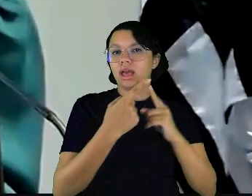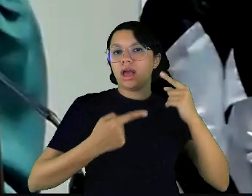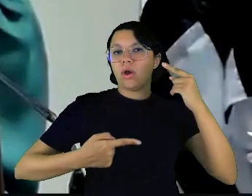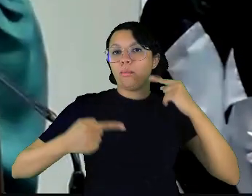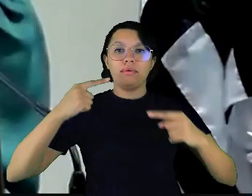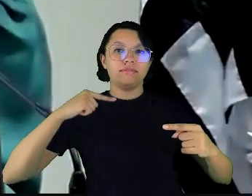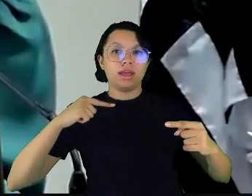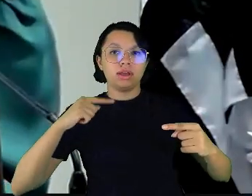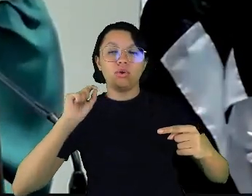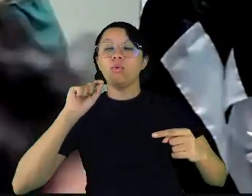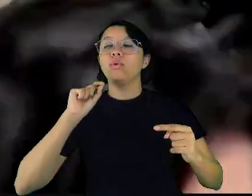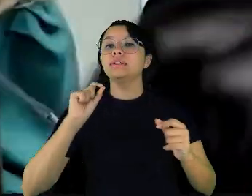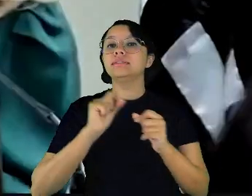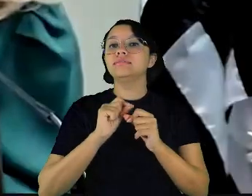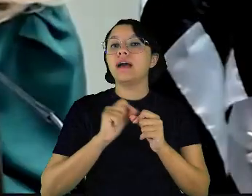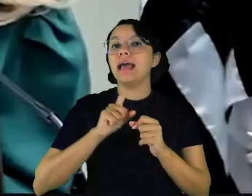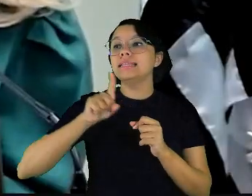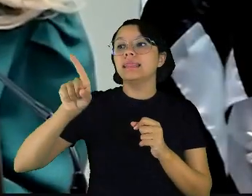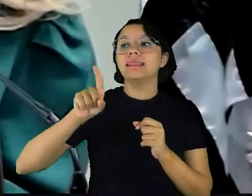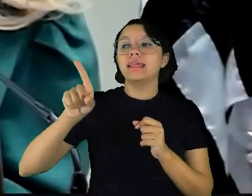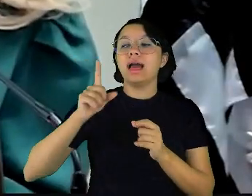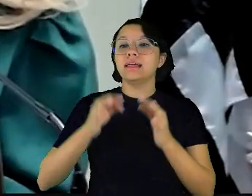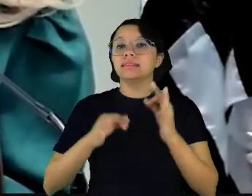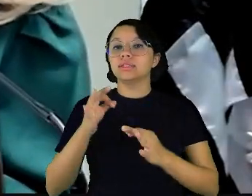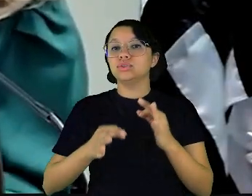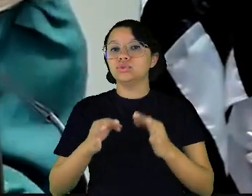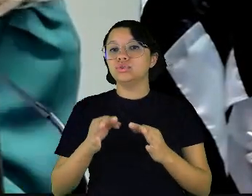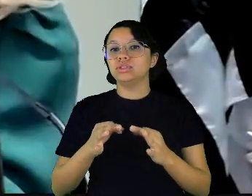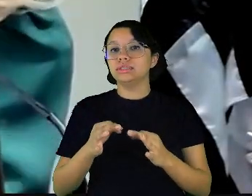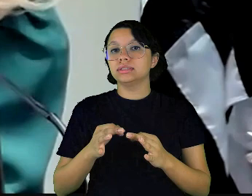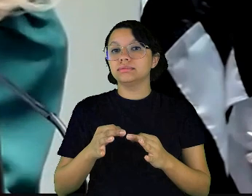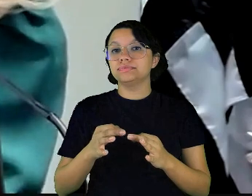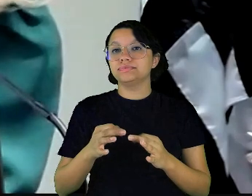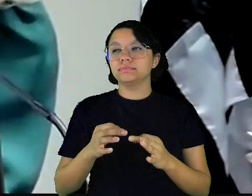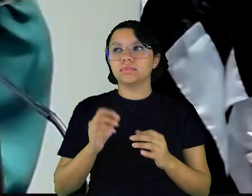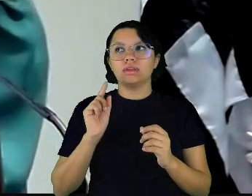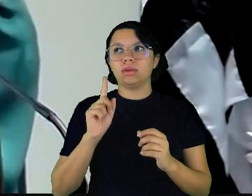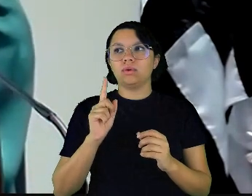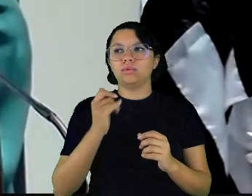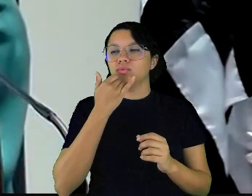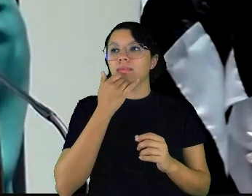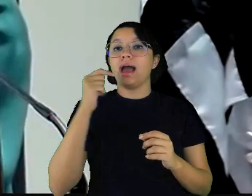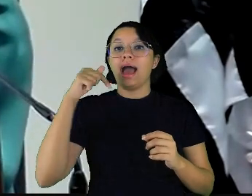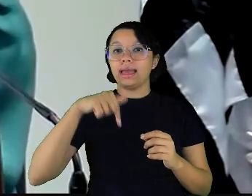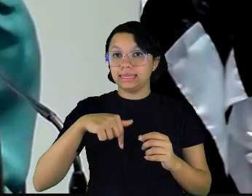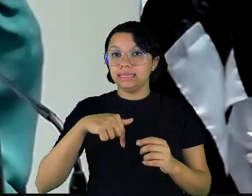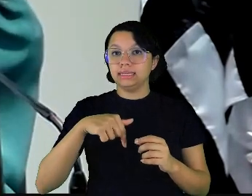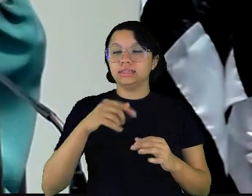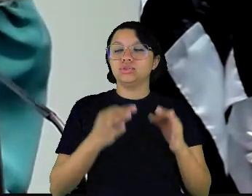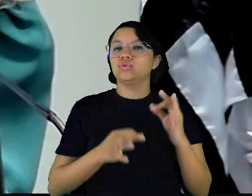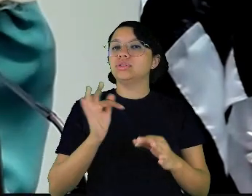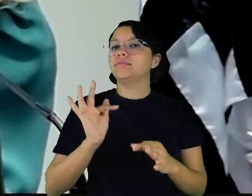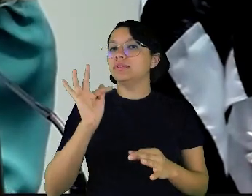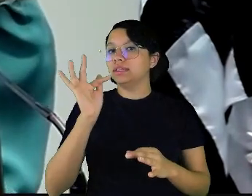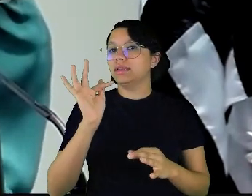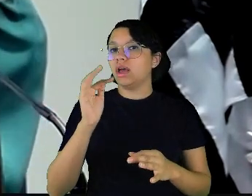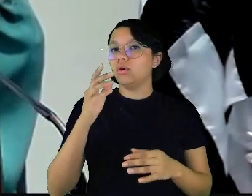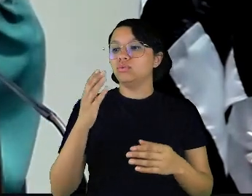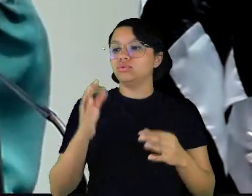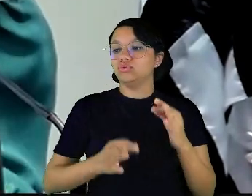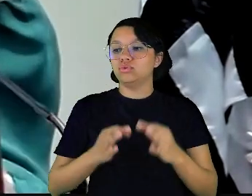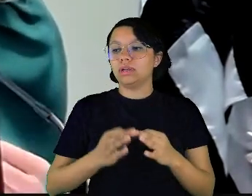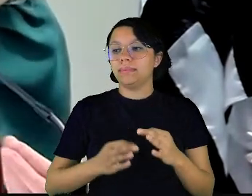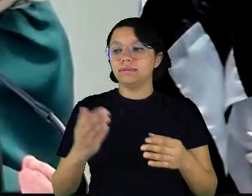inverso, né? O que se faz lá na Justiça, o que se faz aqui na Justiça Federal, no julgamento das